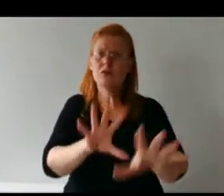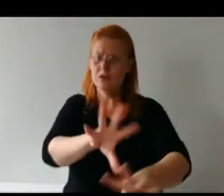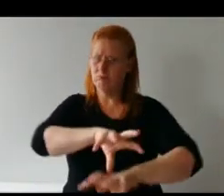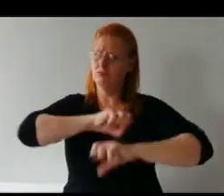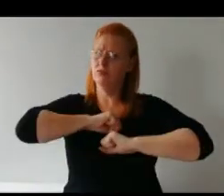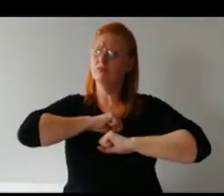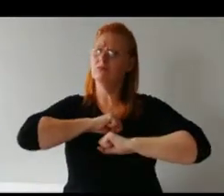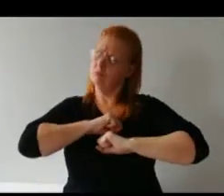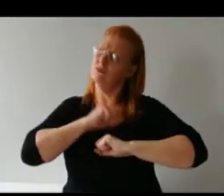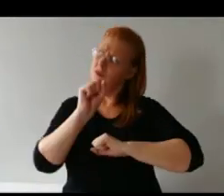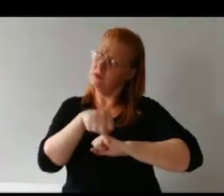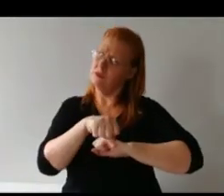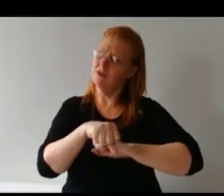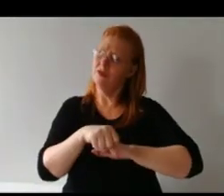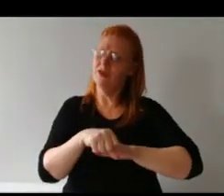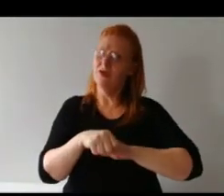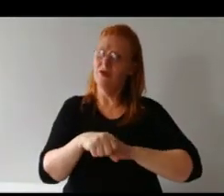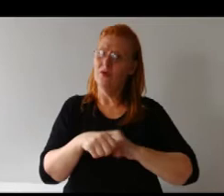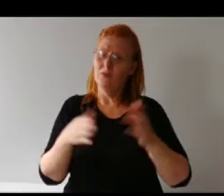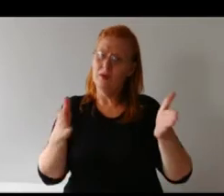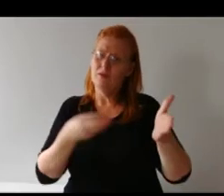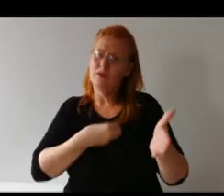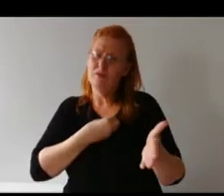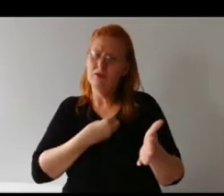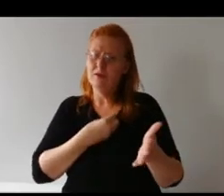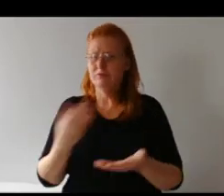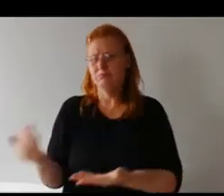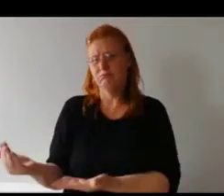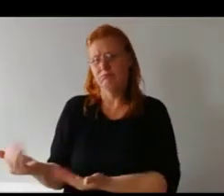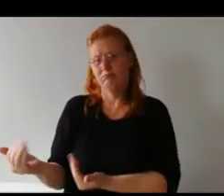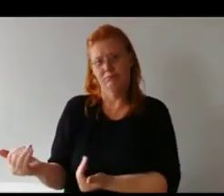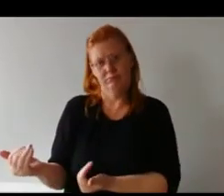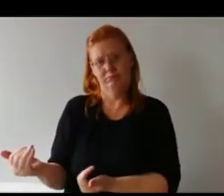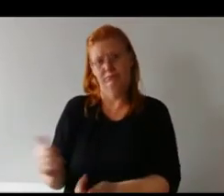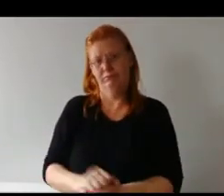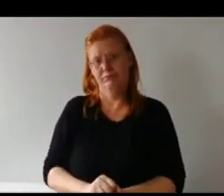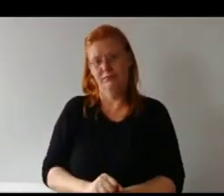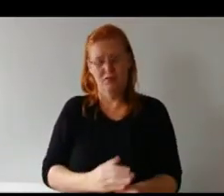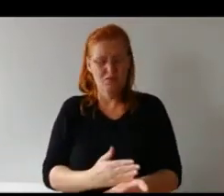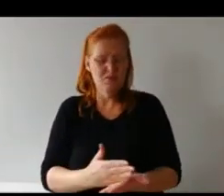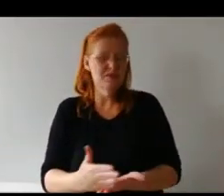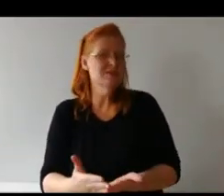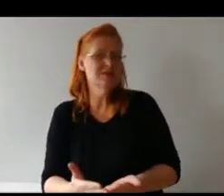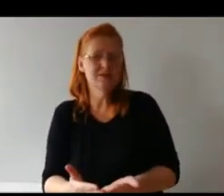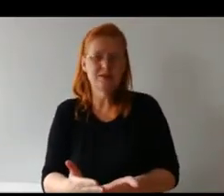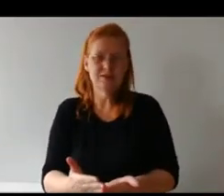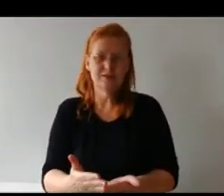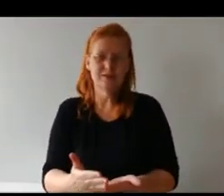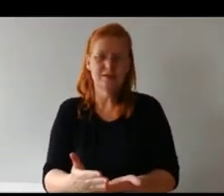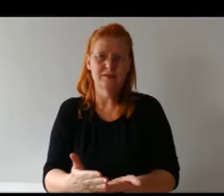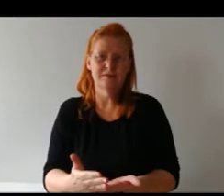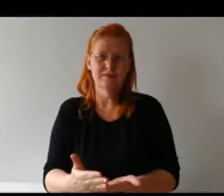isso acontece logo quando é jovem, né? Quando está se iniciando o seu período